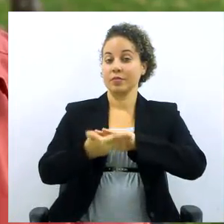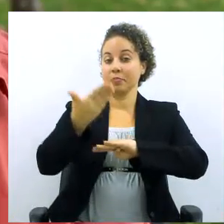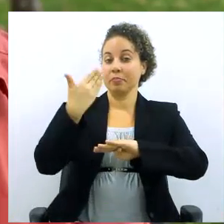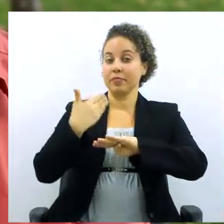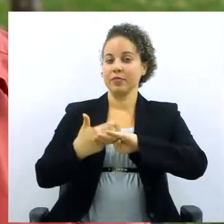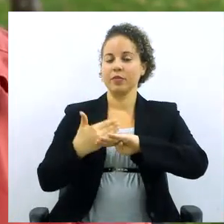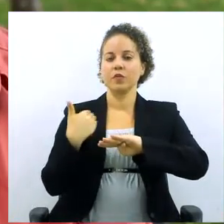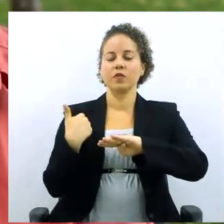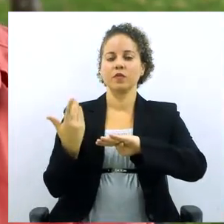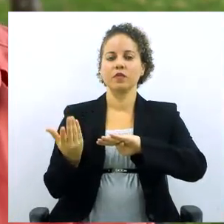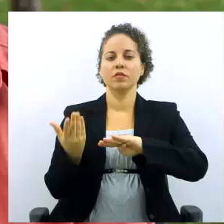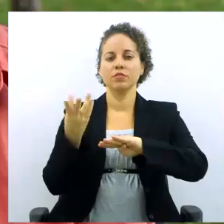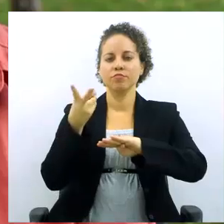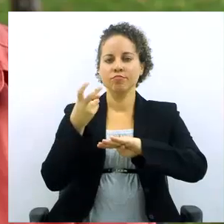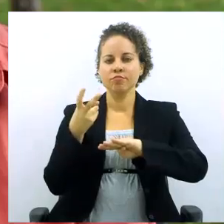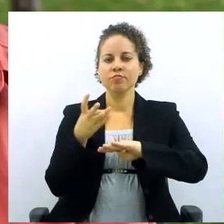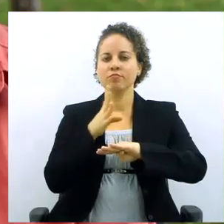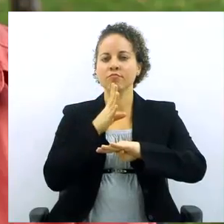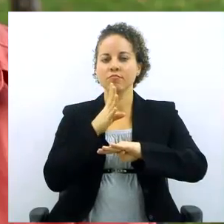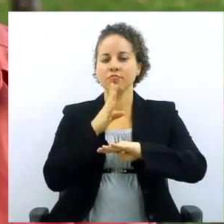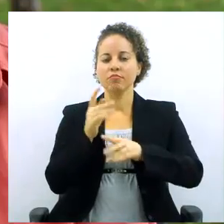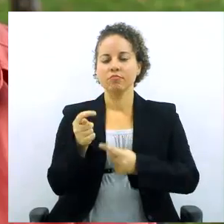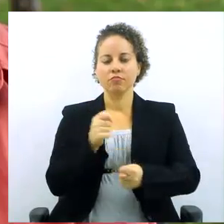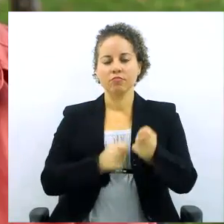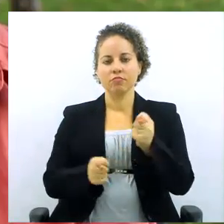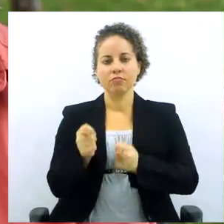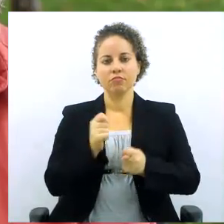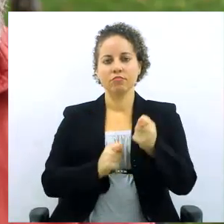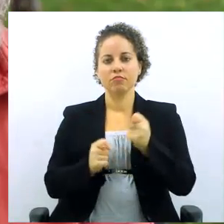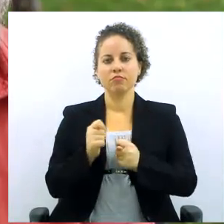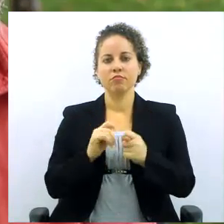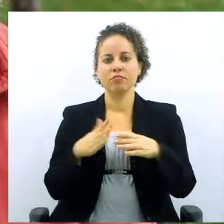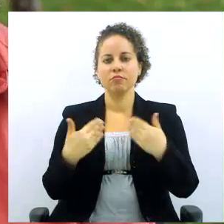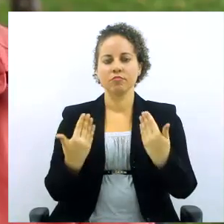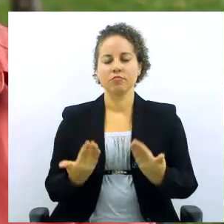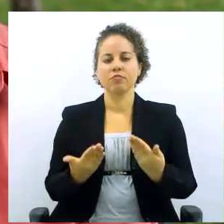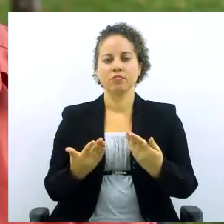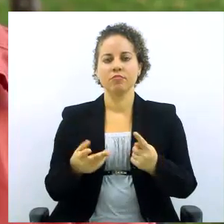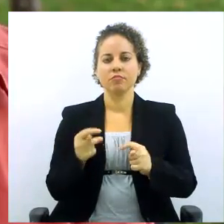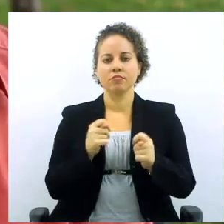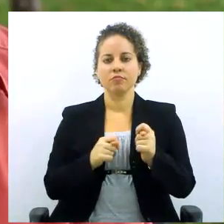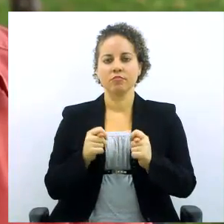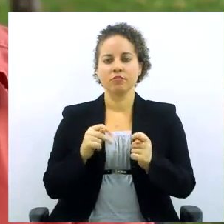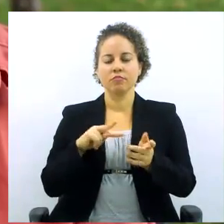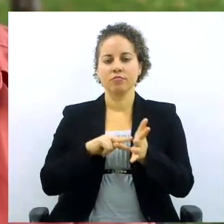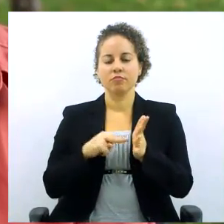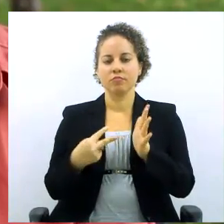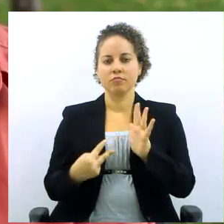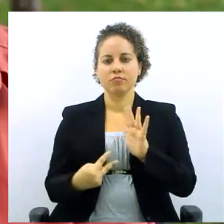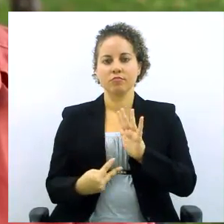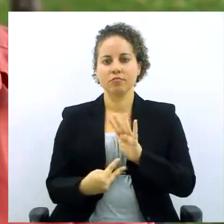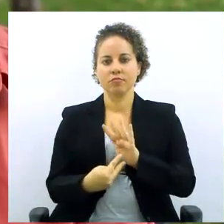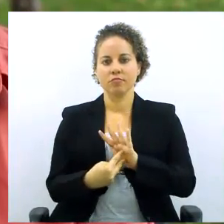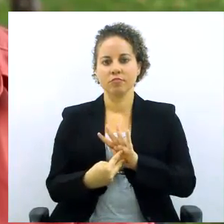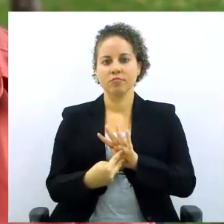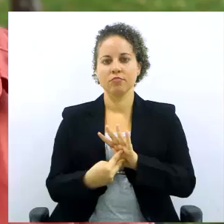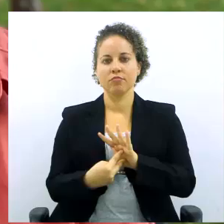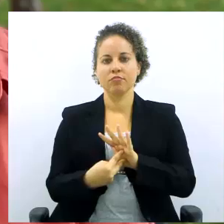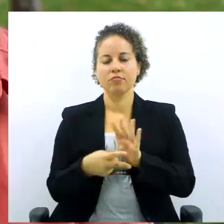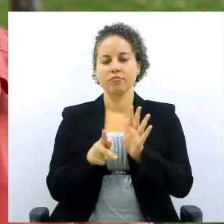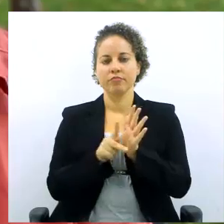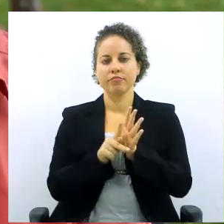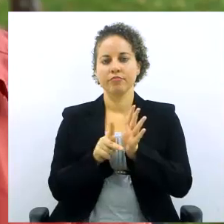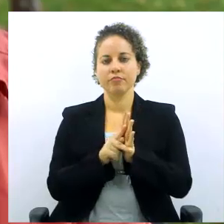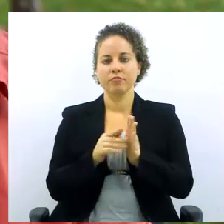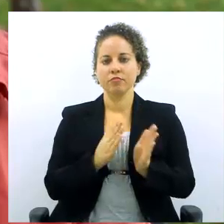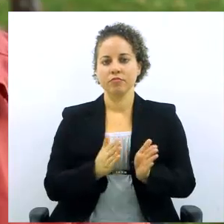respeito à economia. Então, a economia, no sentido de que é de nomos,